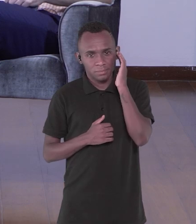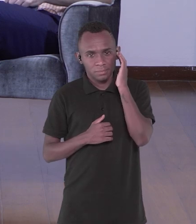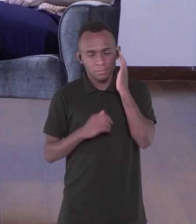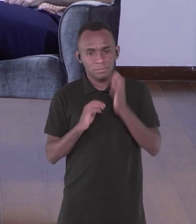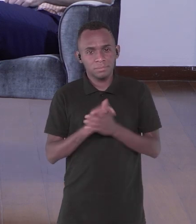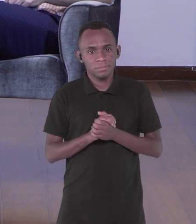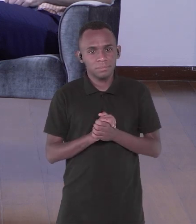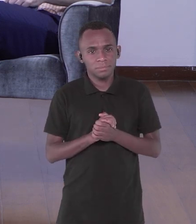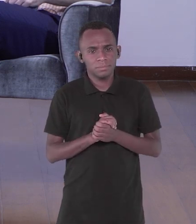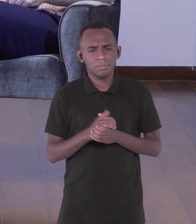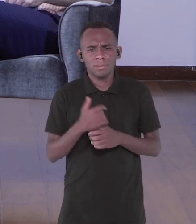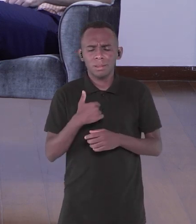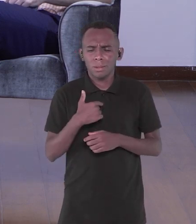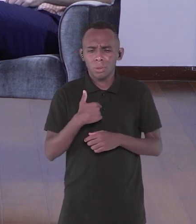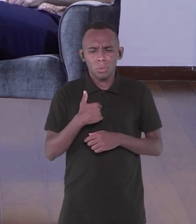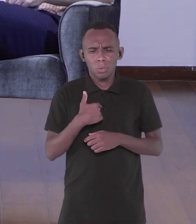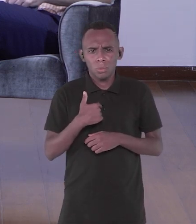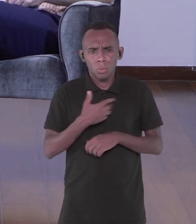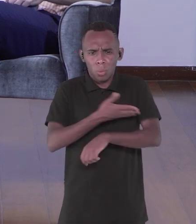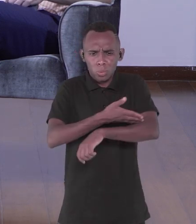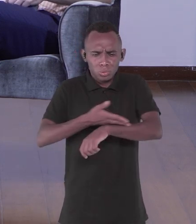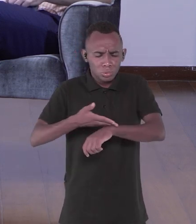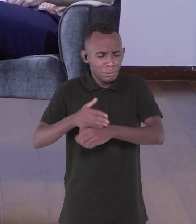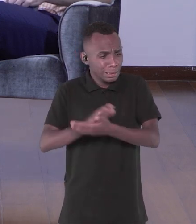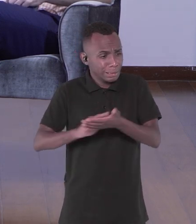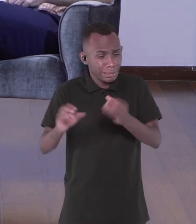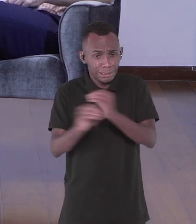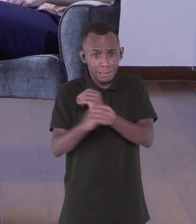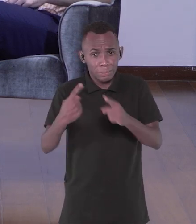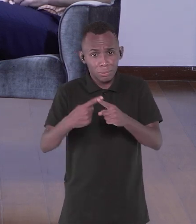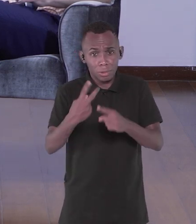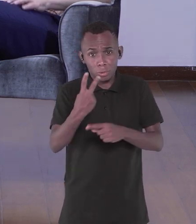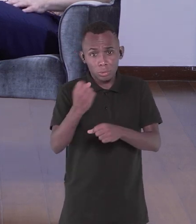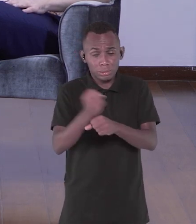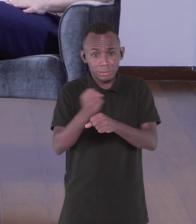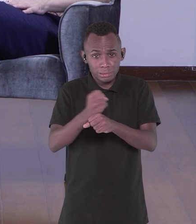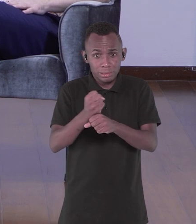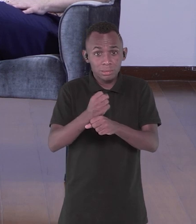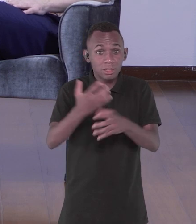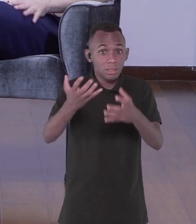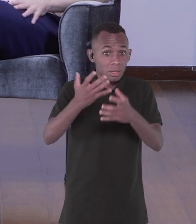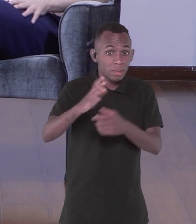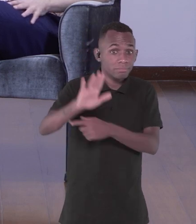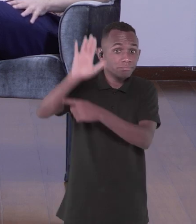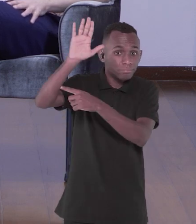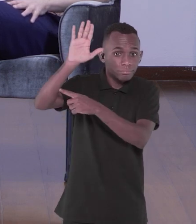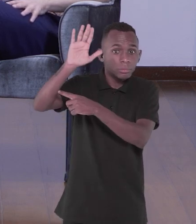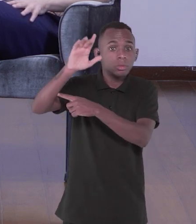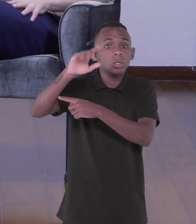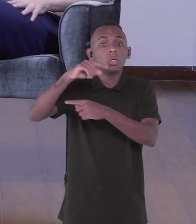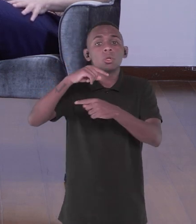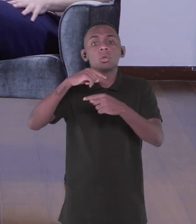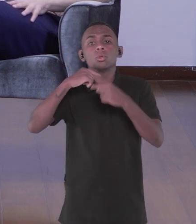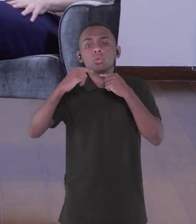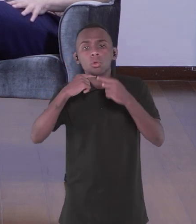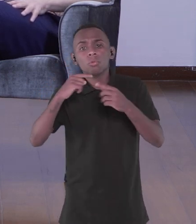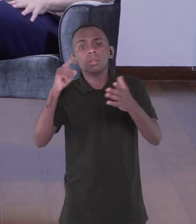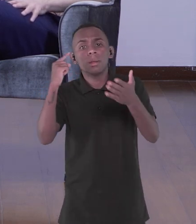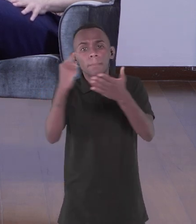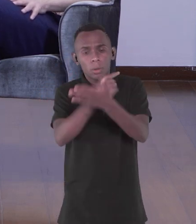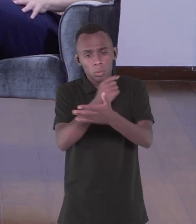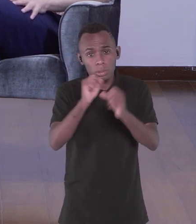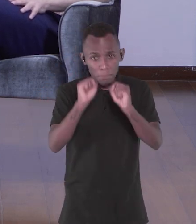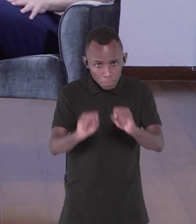Gente, eu estou meio sem prática aqui, entendeu? São 2 anos que eu não vejo vocês, então quem quiser levantar a mão, conversar, fazer pergunta, por favor, vai